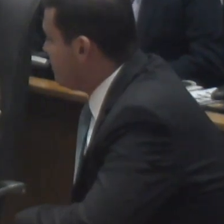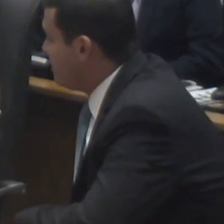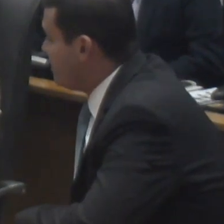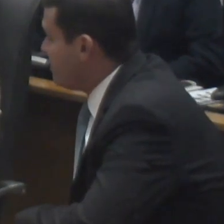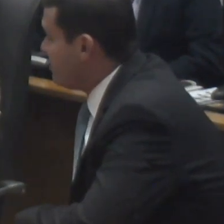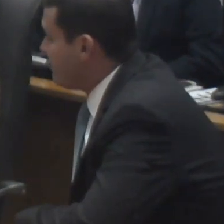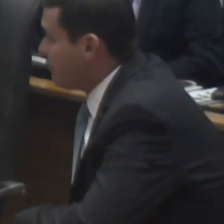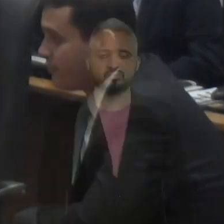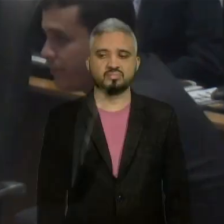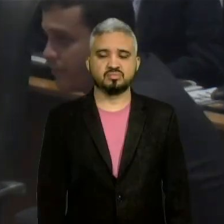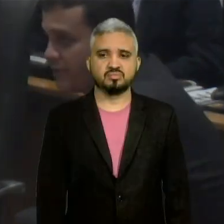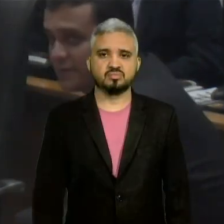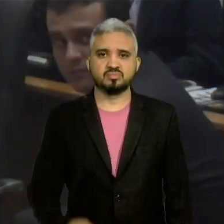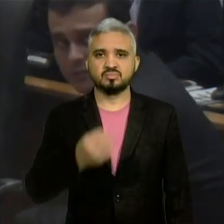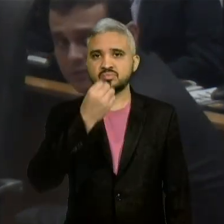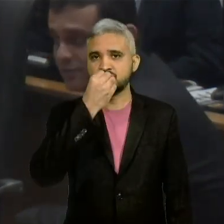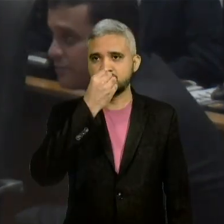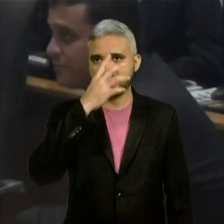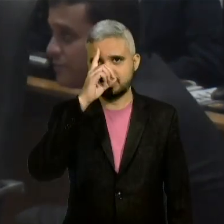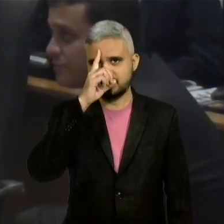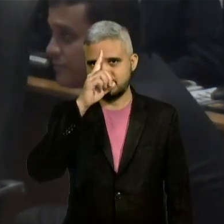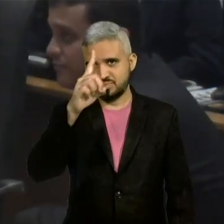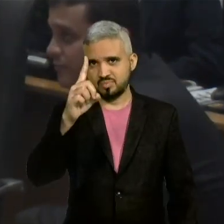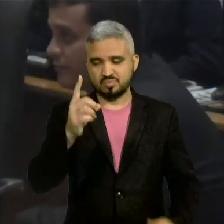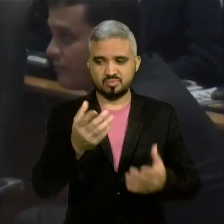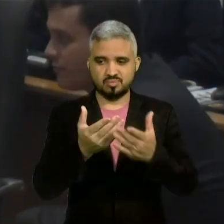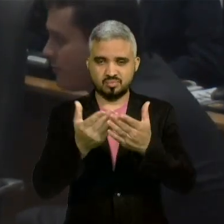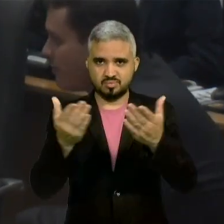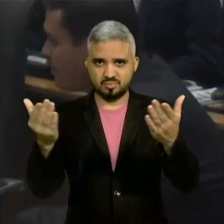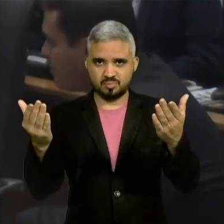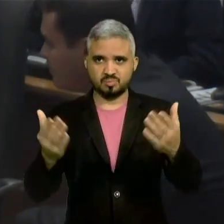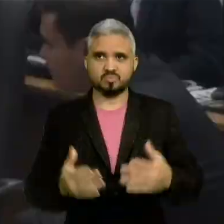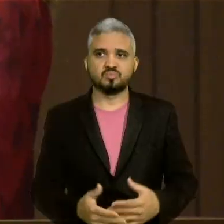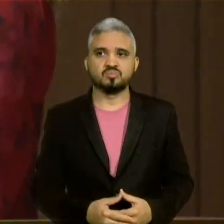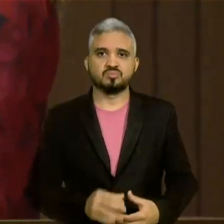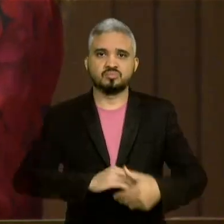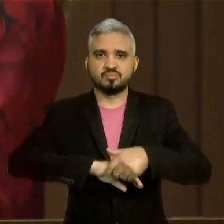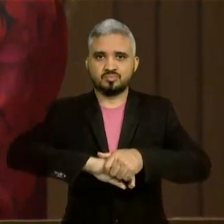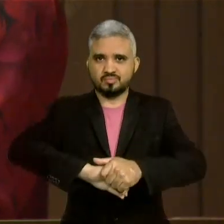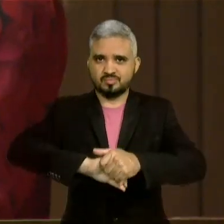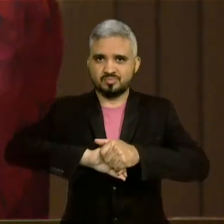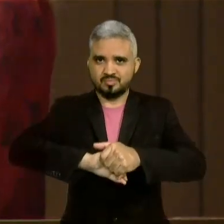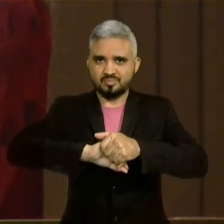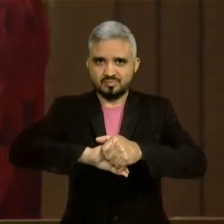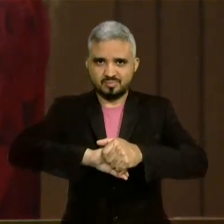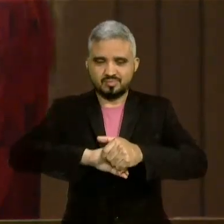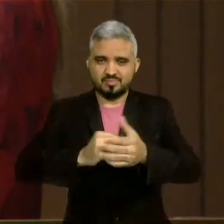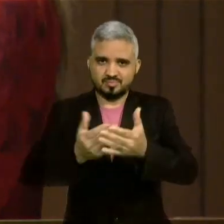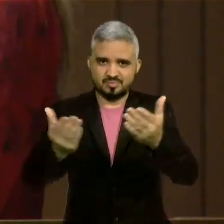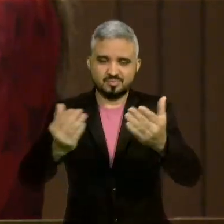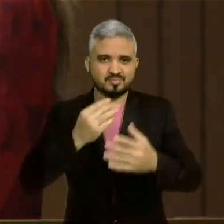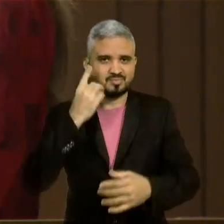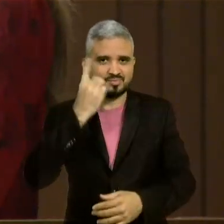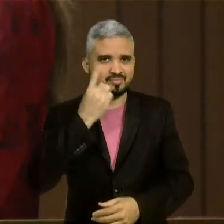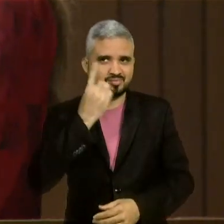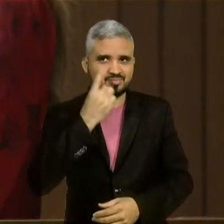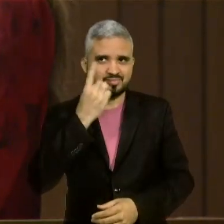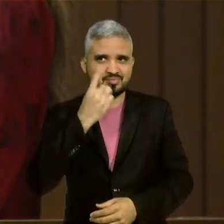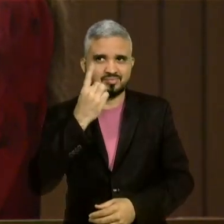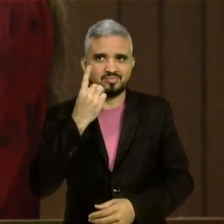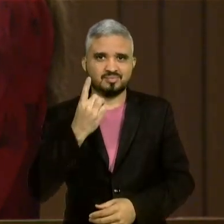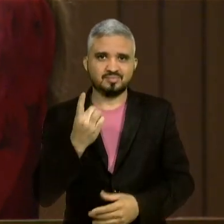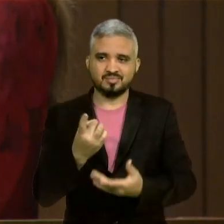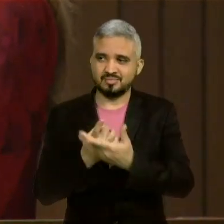Bom dia a todos e a todos. Cumprimento aqui todos os nossos colegas deputados, em nome da